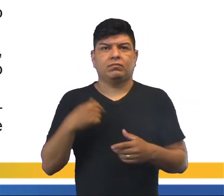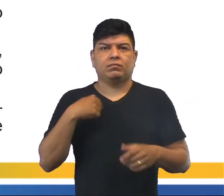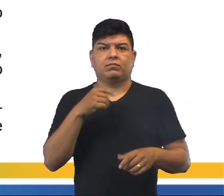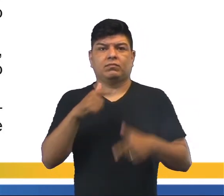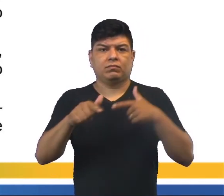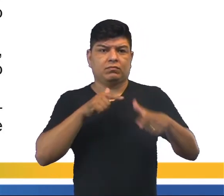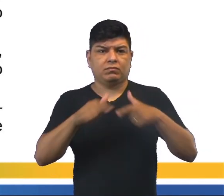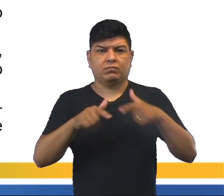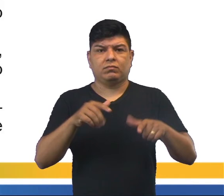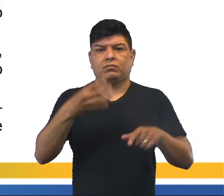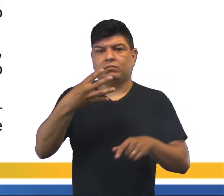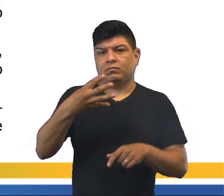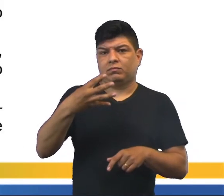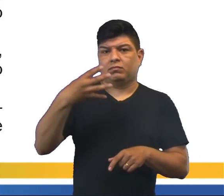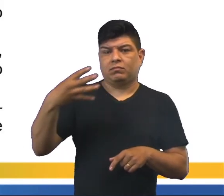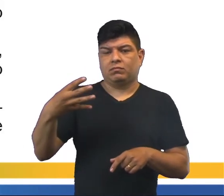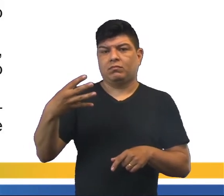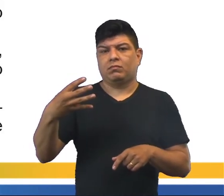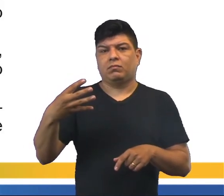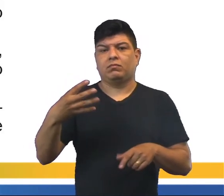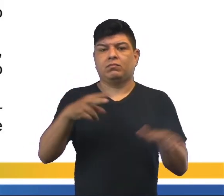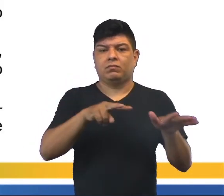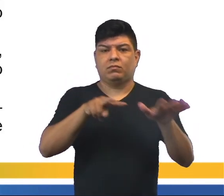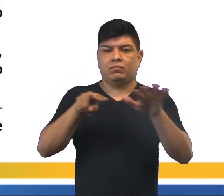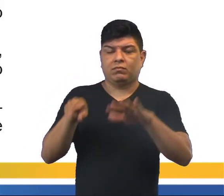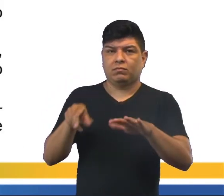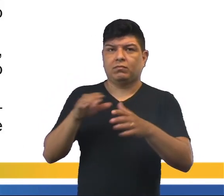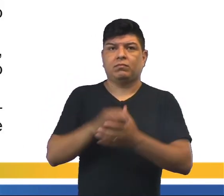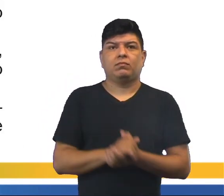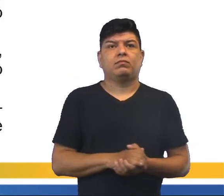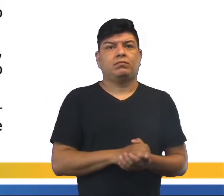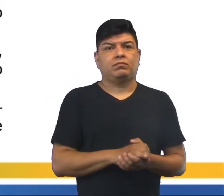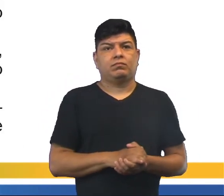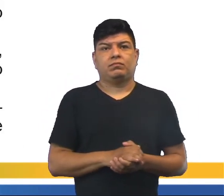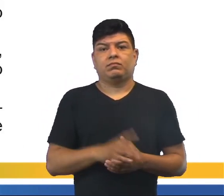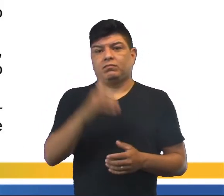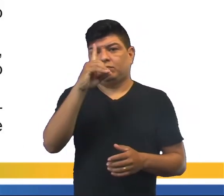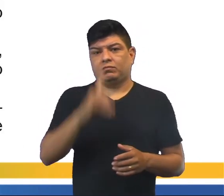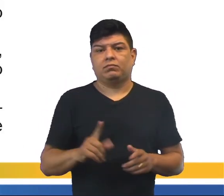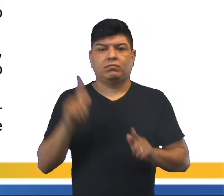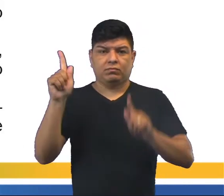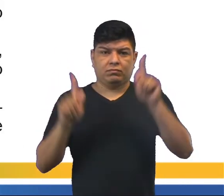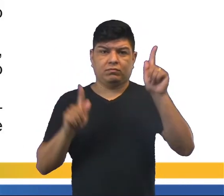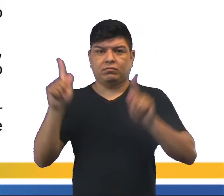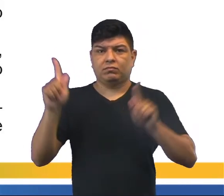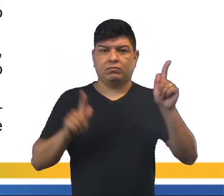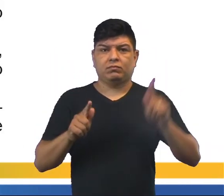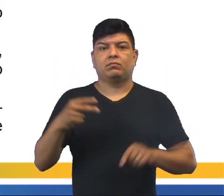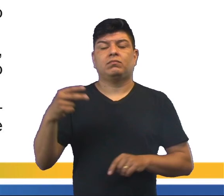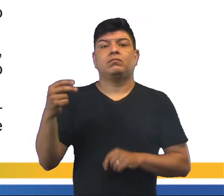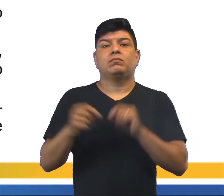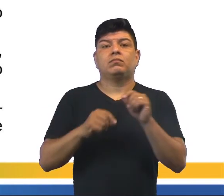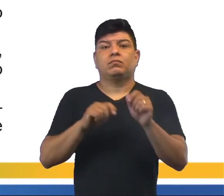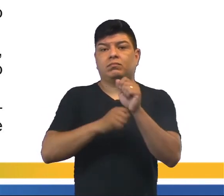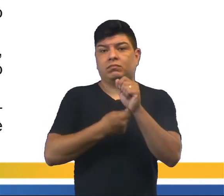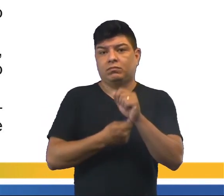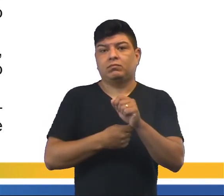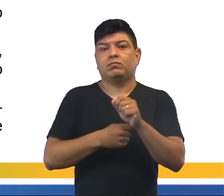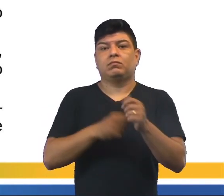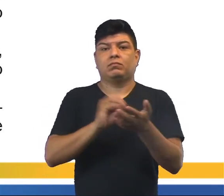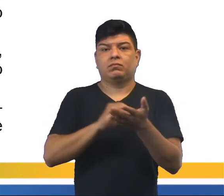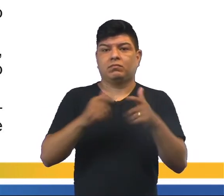de trabalho de 44 horas semanais, o amplo direito de greve e o seguro-desemprego e a criação